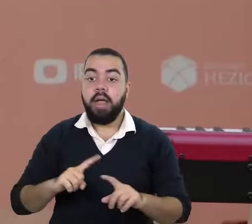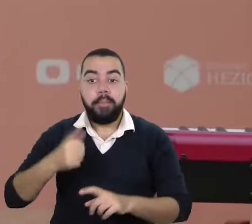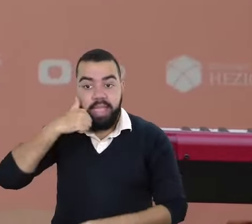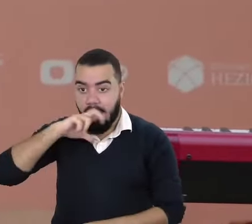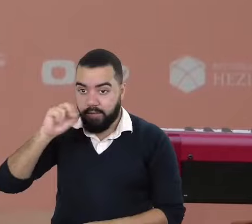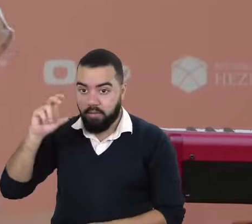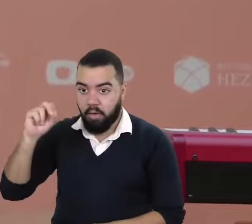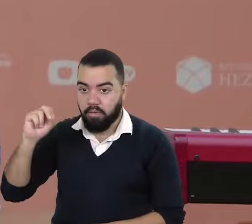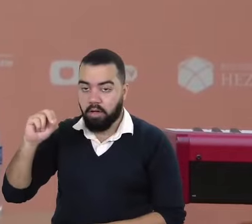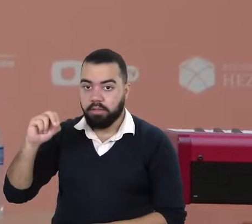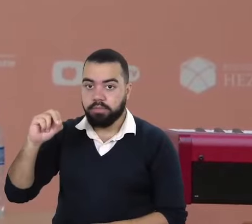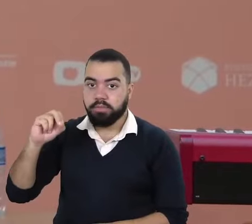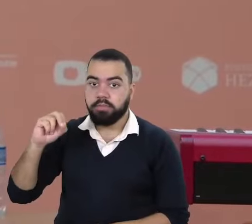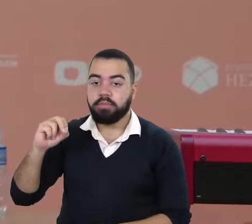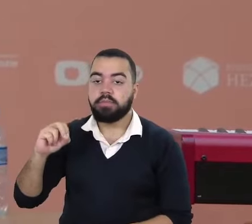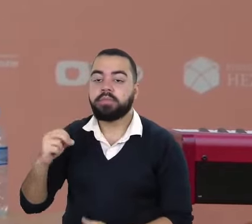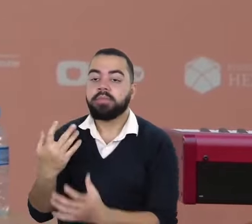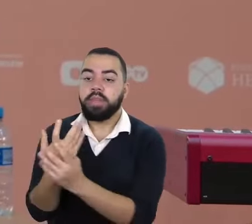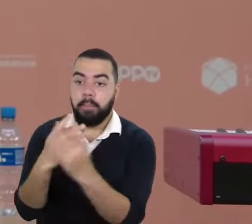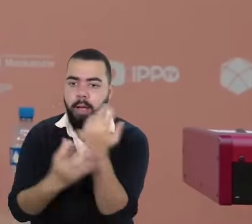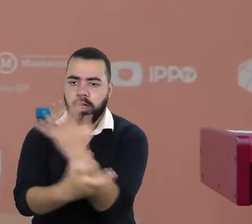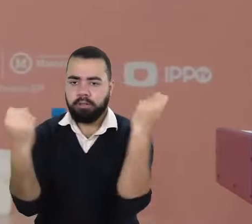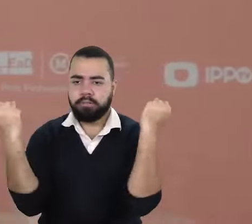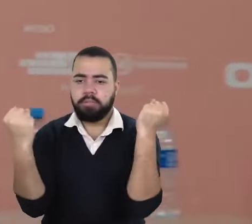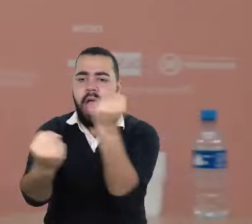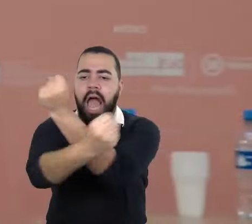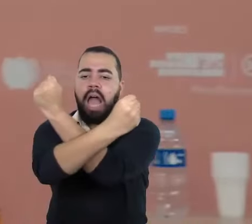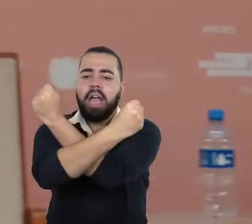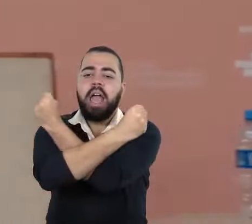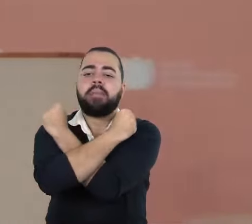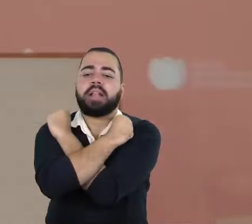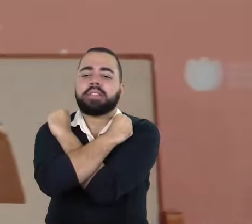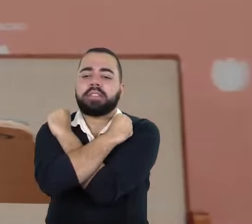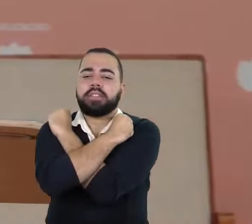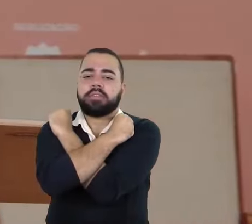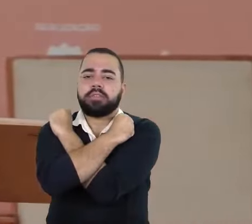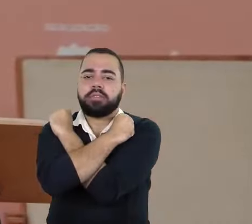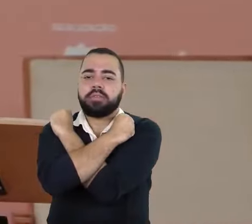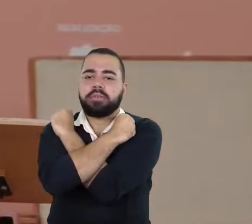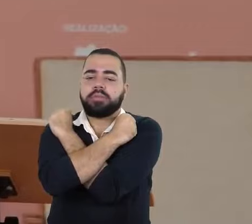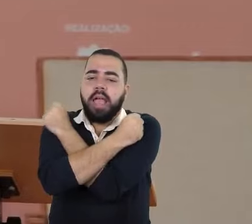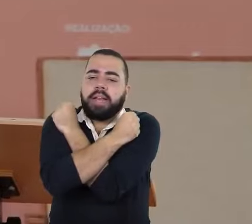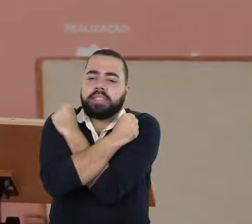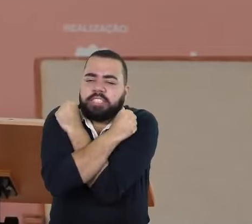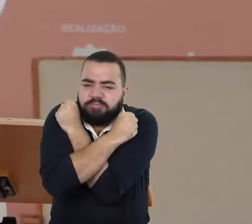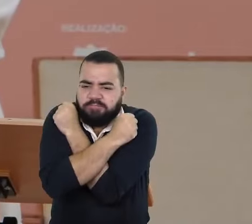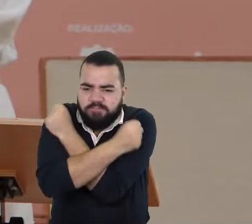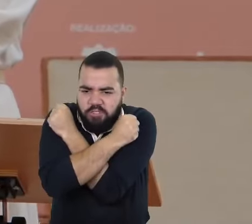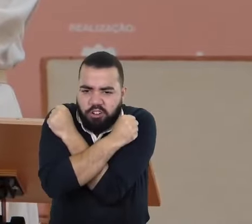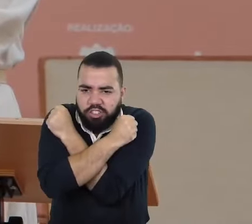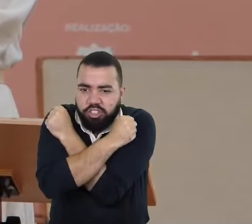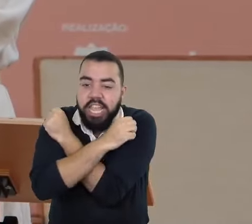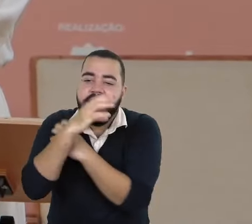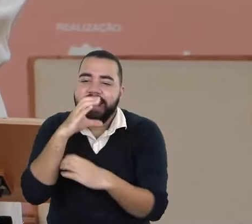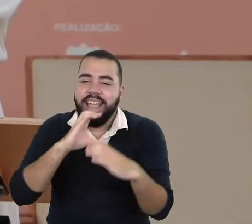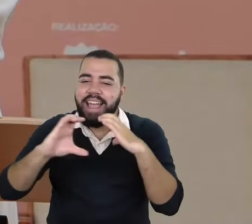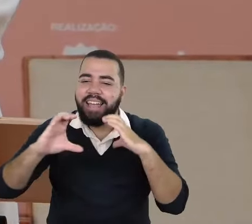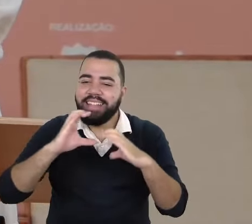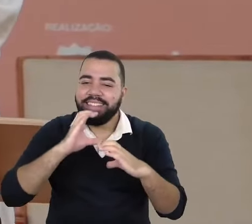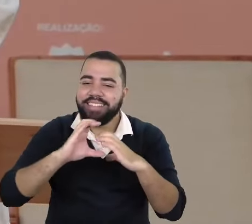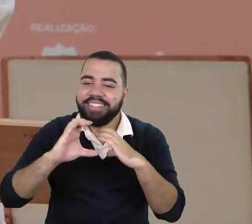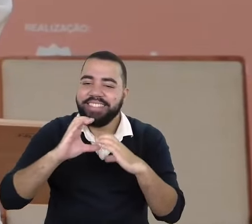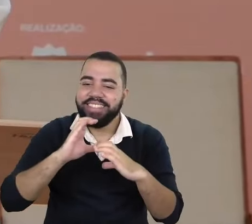avó, segurando os meus dois braços, me abraçando por trás, e me segurando e me abraçando bem forte, e cantando